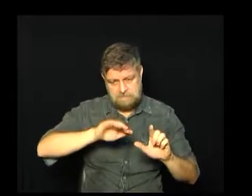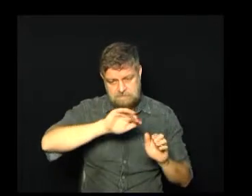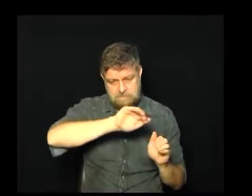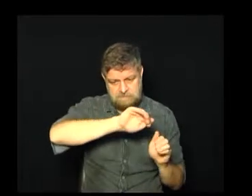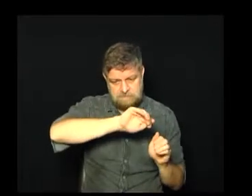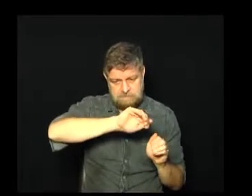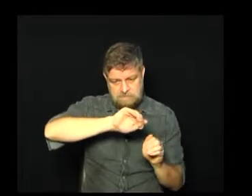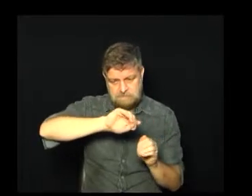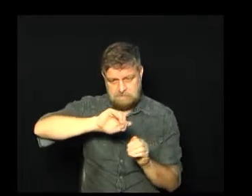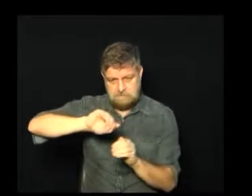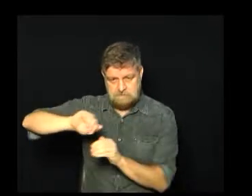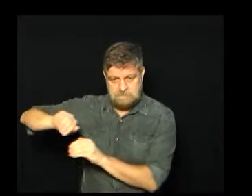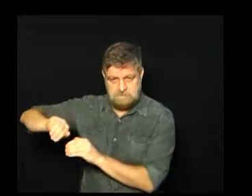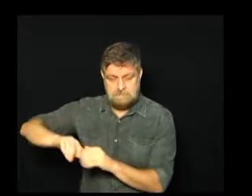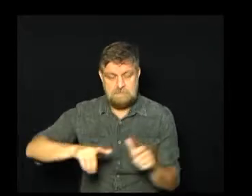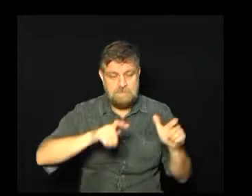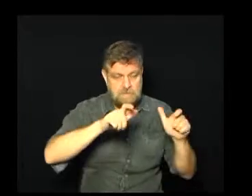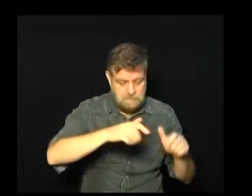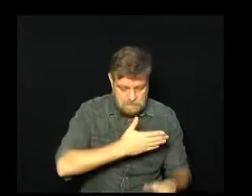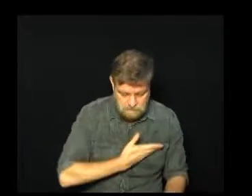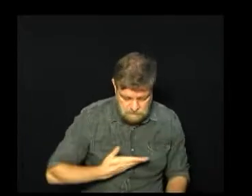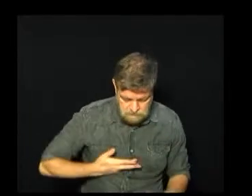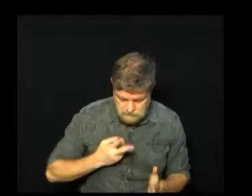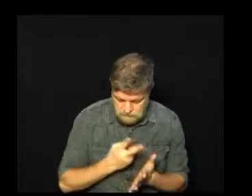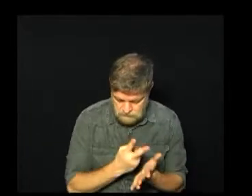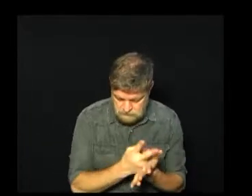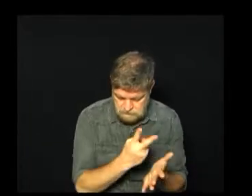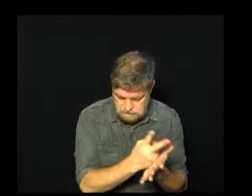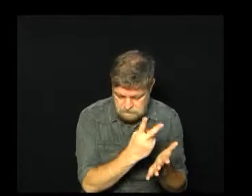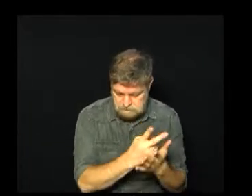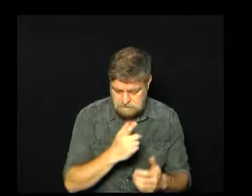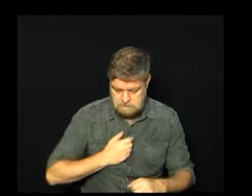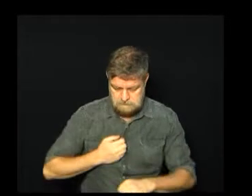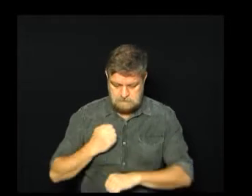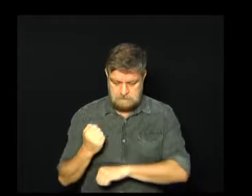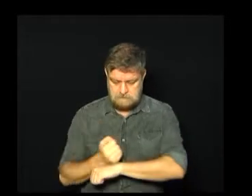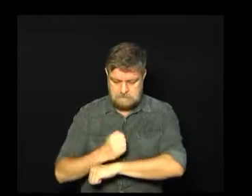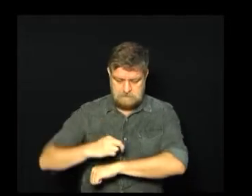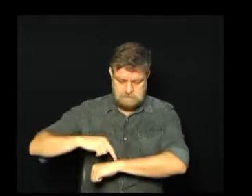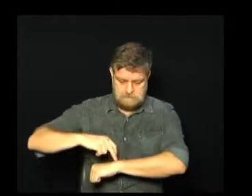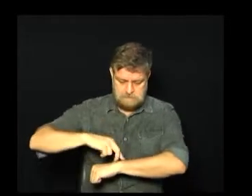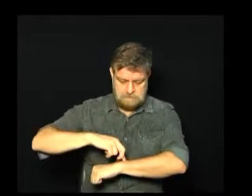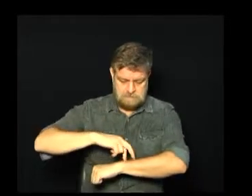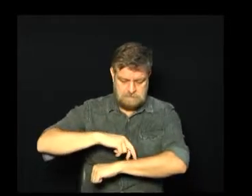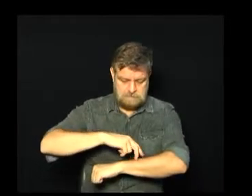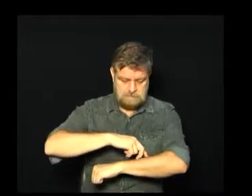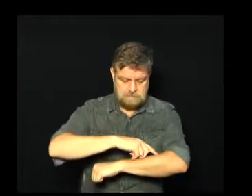continue sendo público, tá, o parklet, a extensão da calçada.